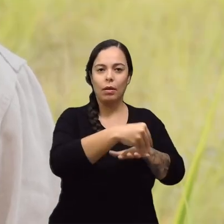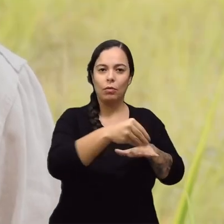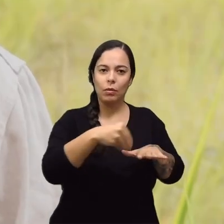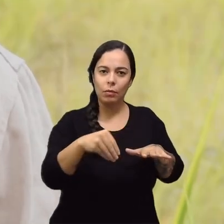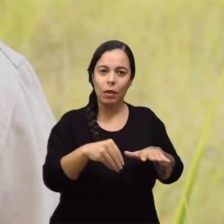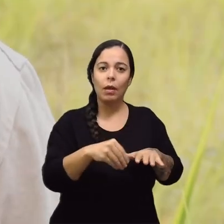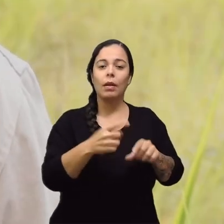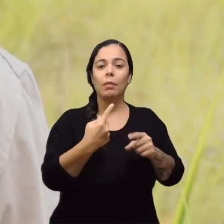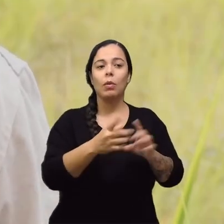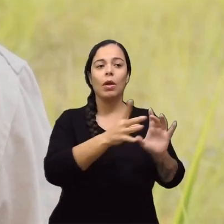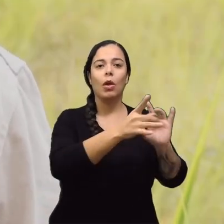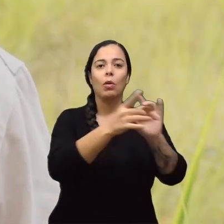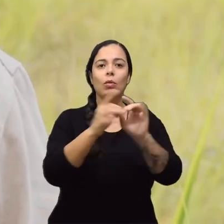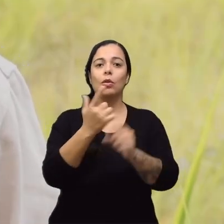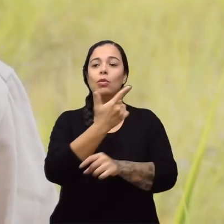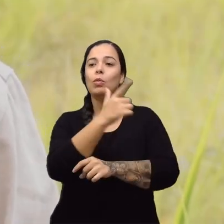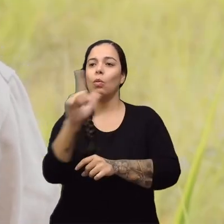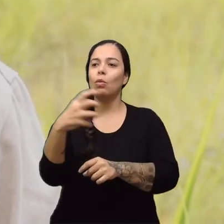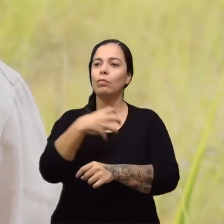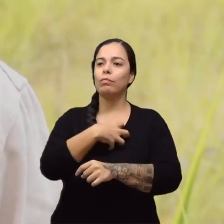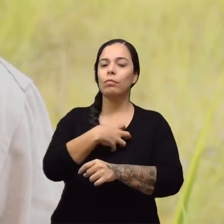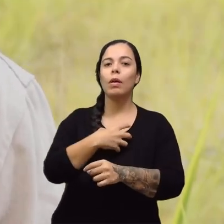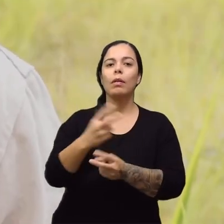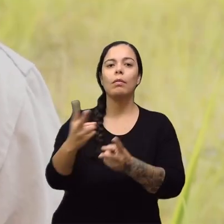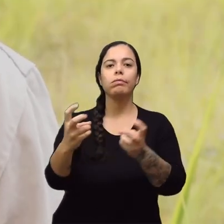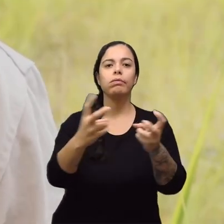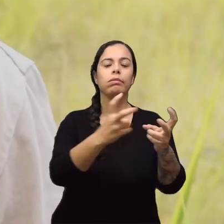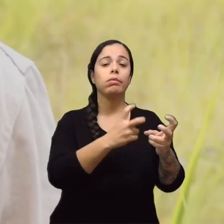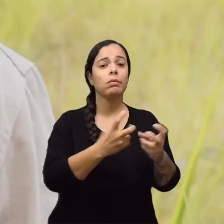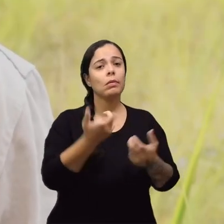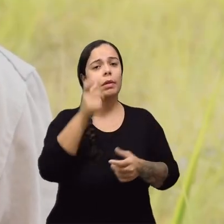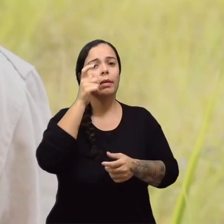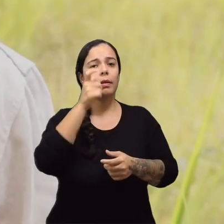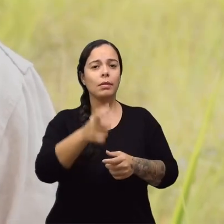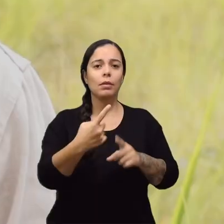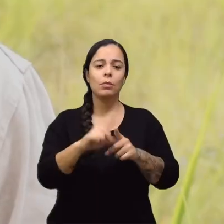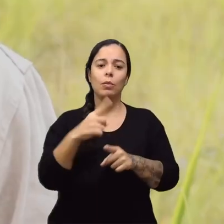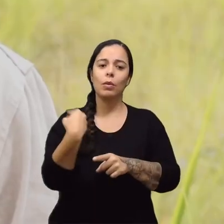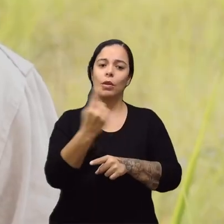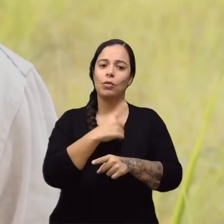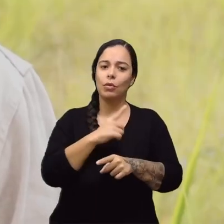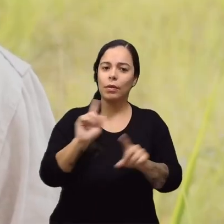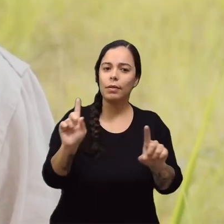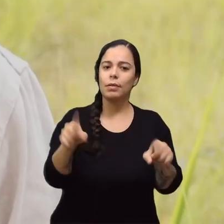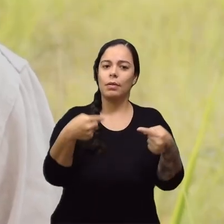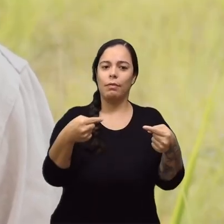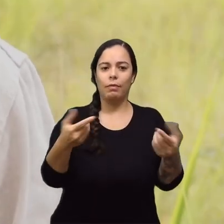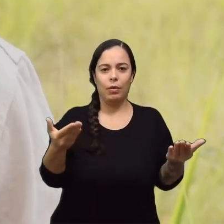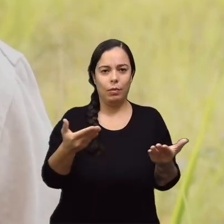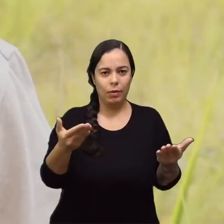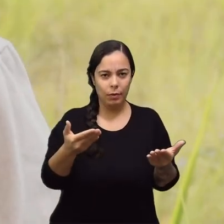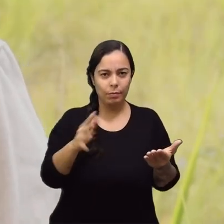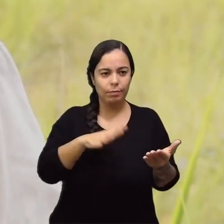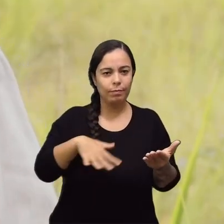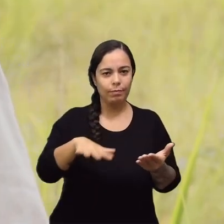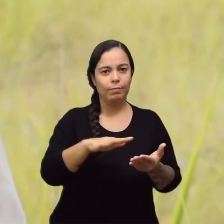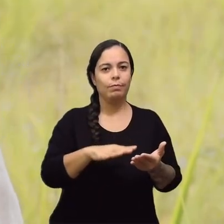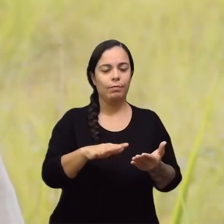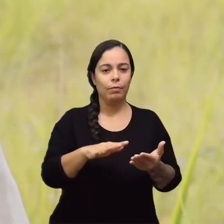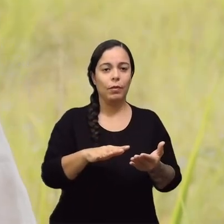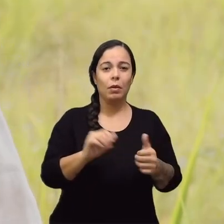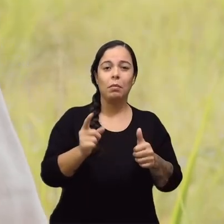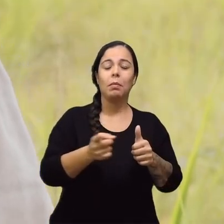arqueológicos. E está sendo muito interessante, né, porque a gente tem um desafio aqui dentro do Cambuinhas, né? A primeira coisa é saber onde